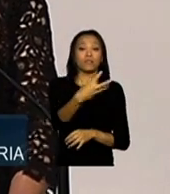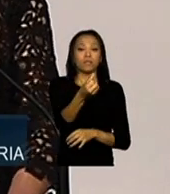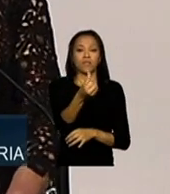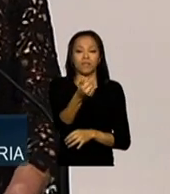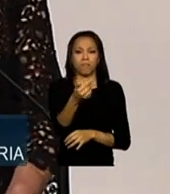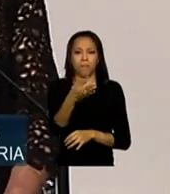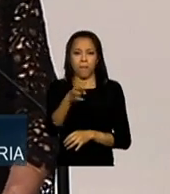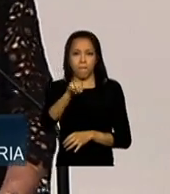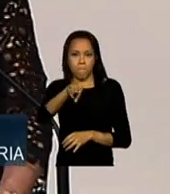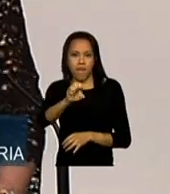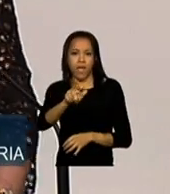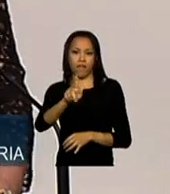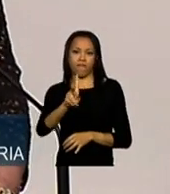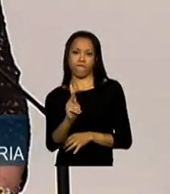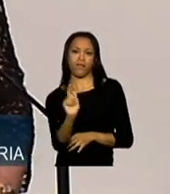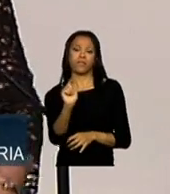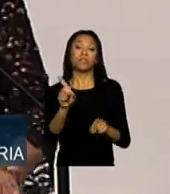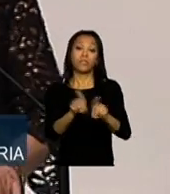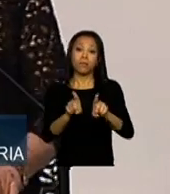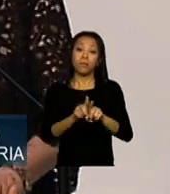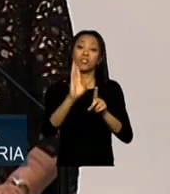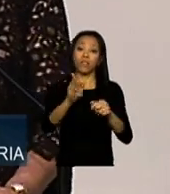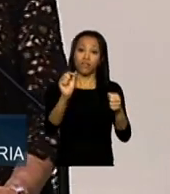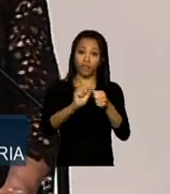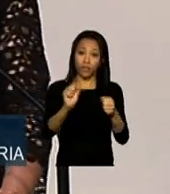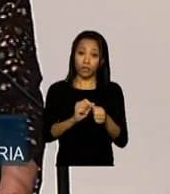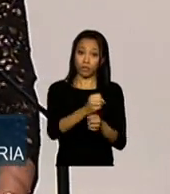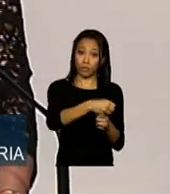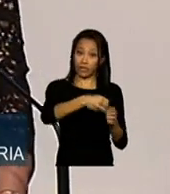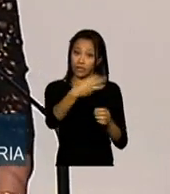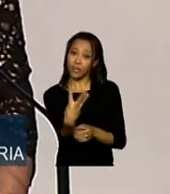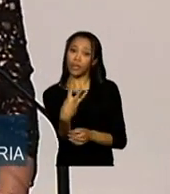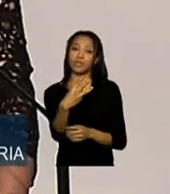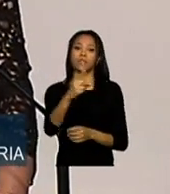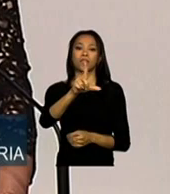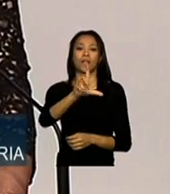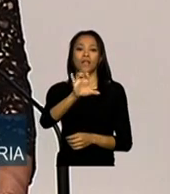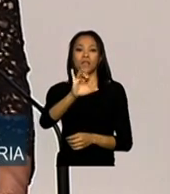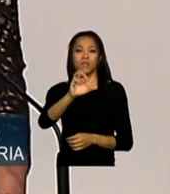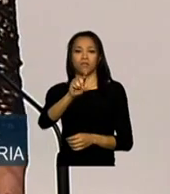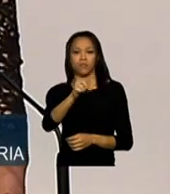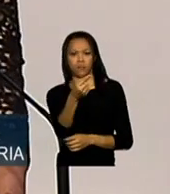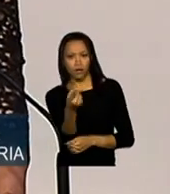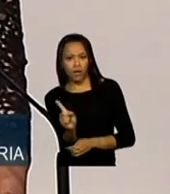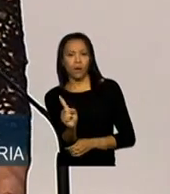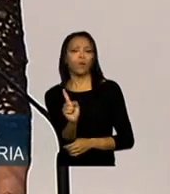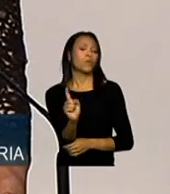sistema. Foram também realizados 3 leilões de transmissão, resultando em